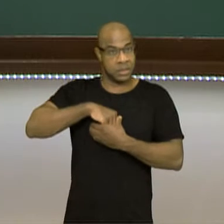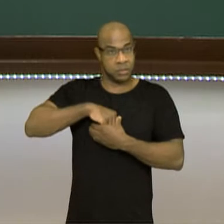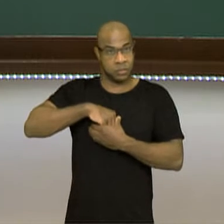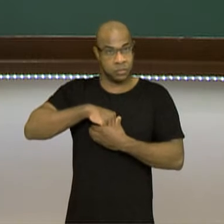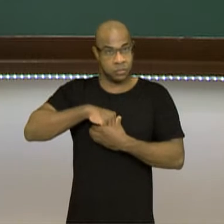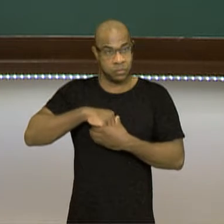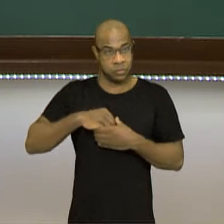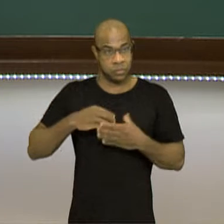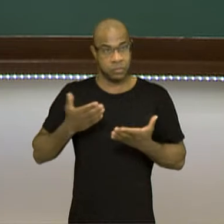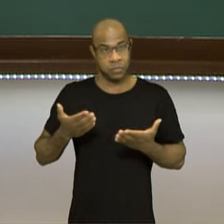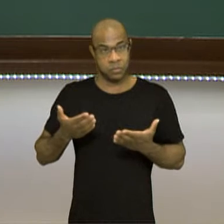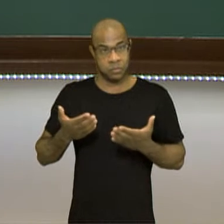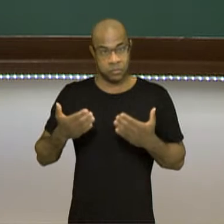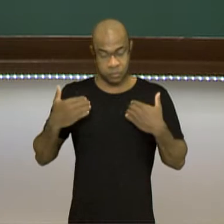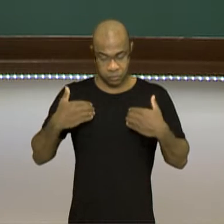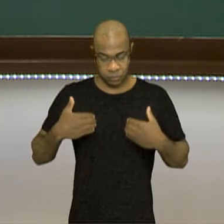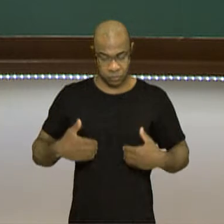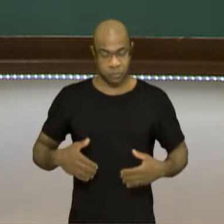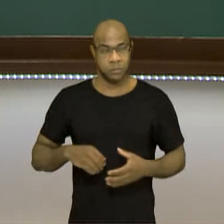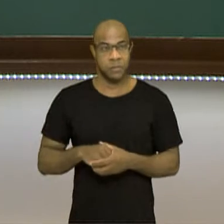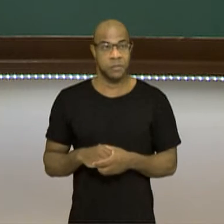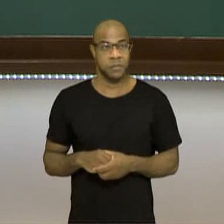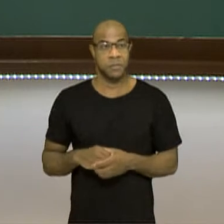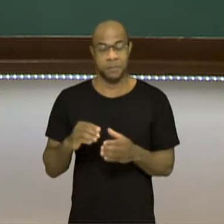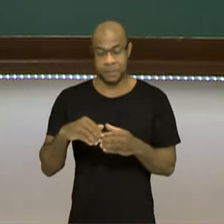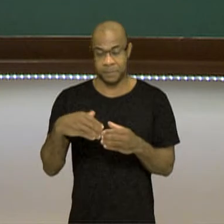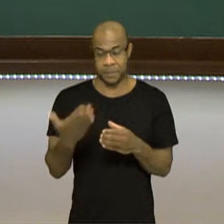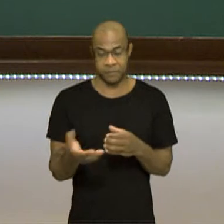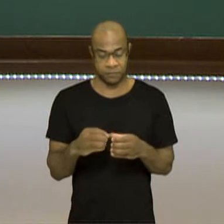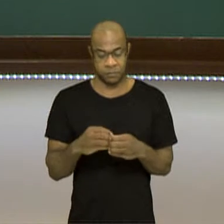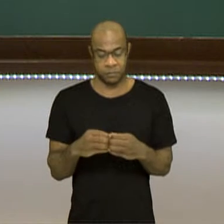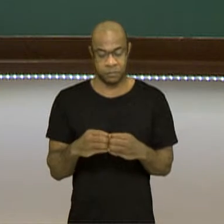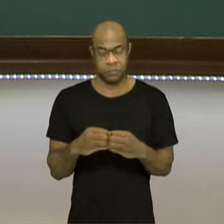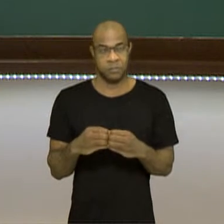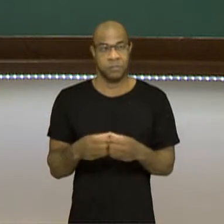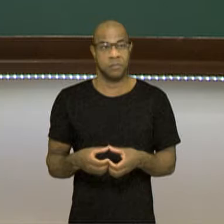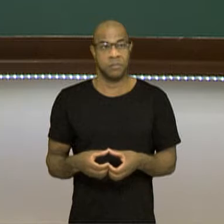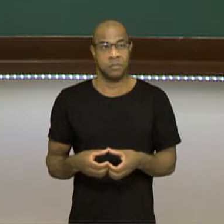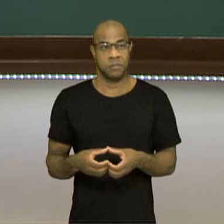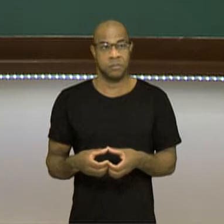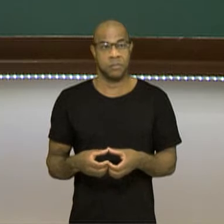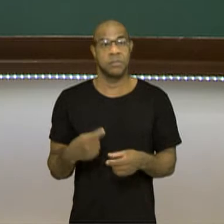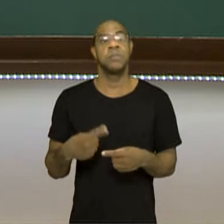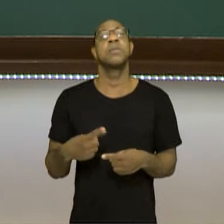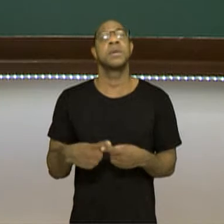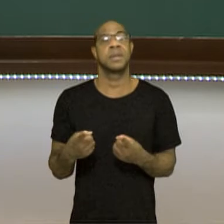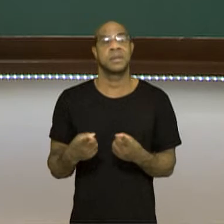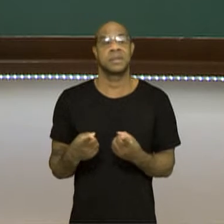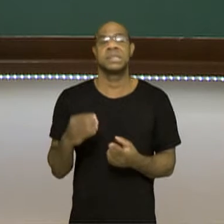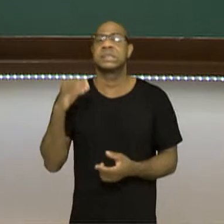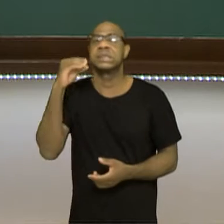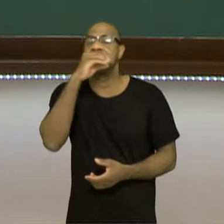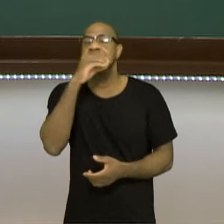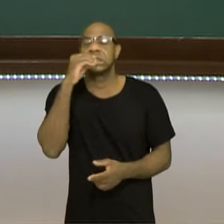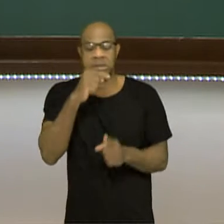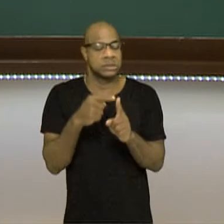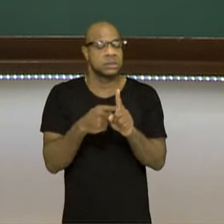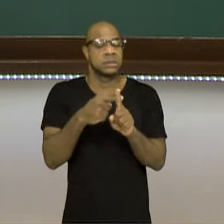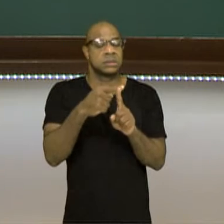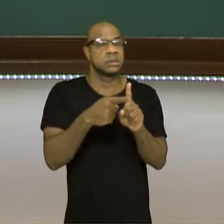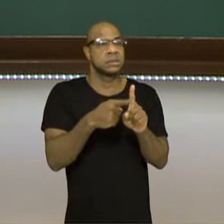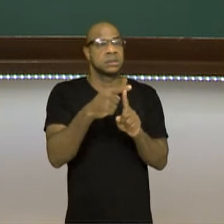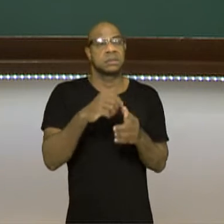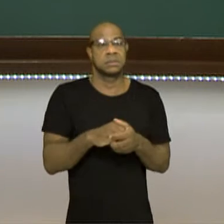corpo, mas os testículos ficam para fora. Por quê, né? Por conta da temperatura. Os espermatozoides, eles são